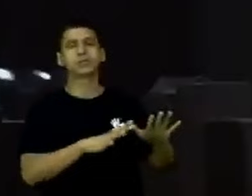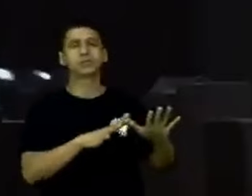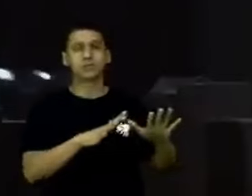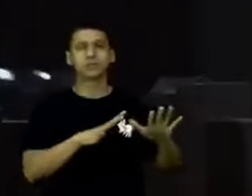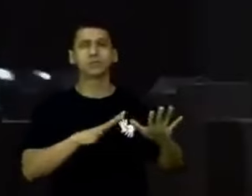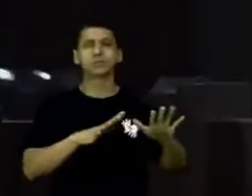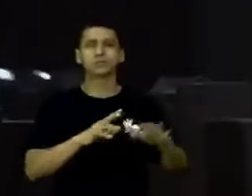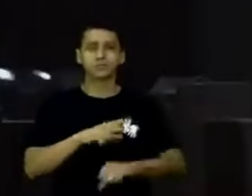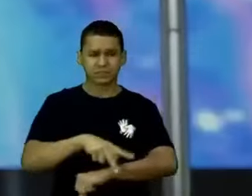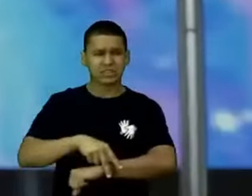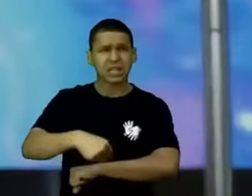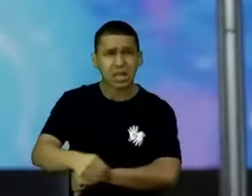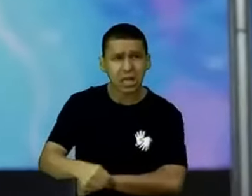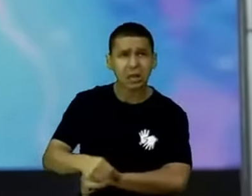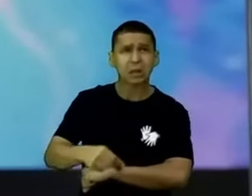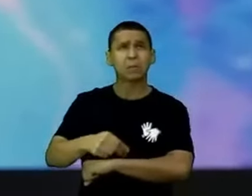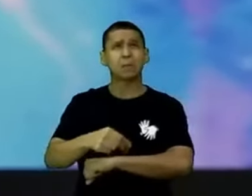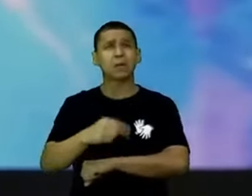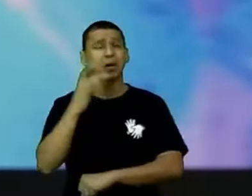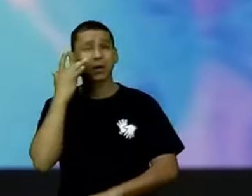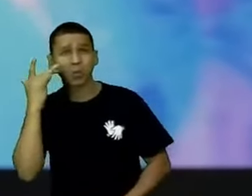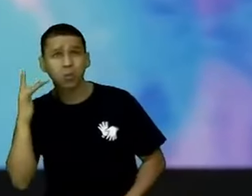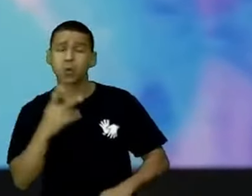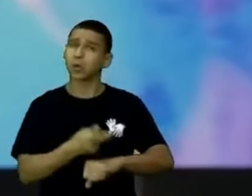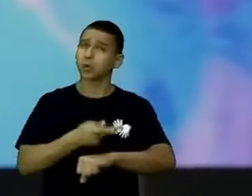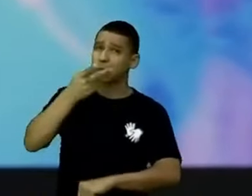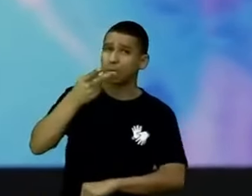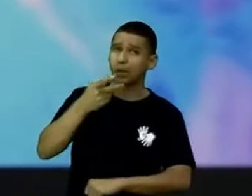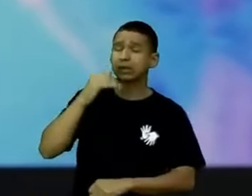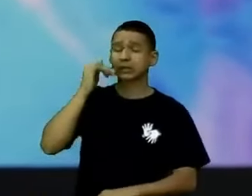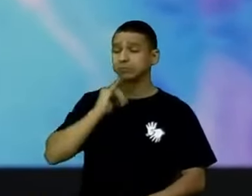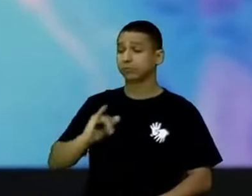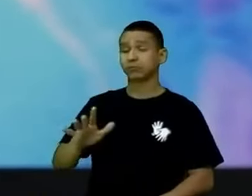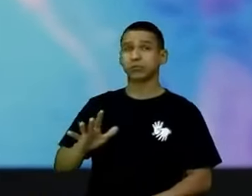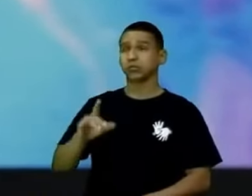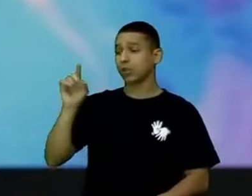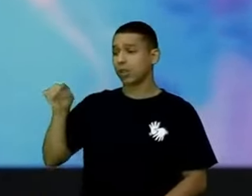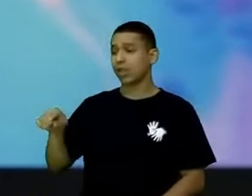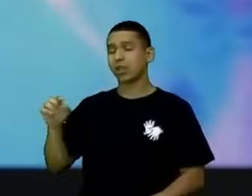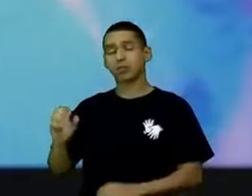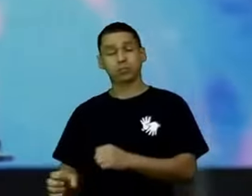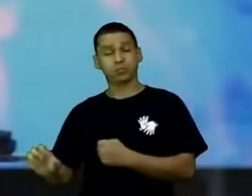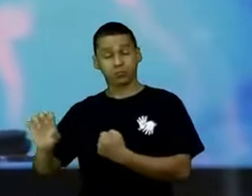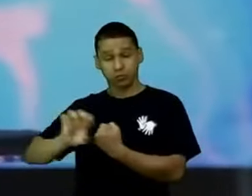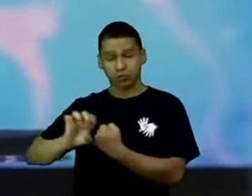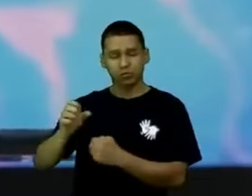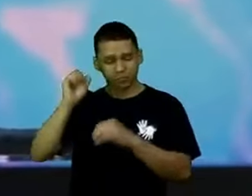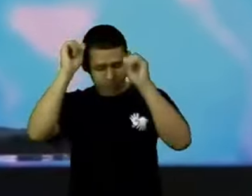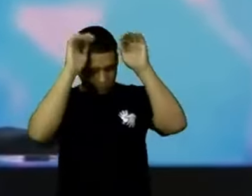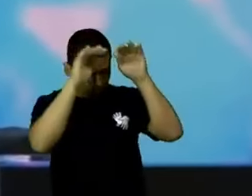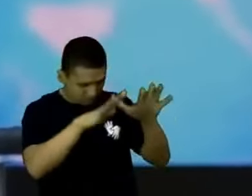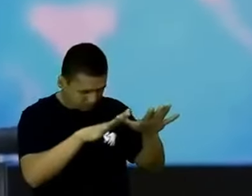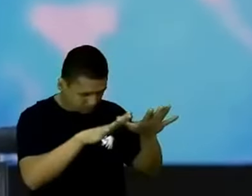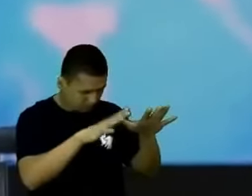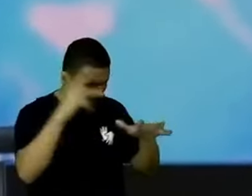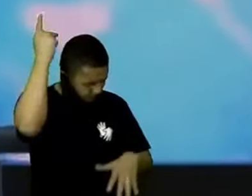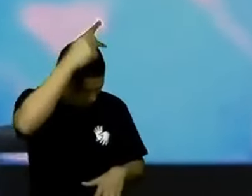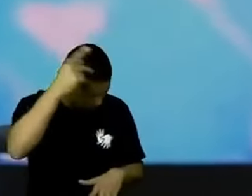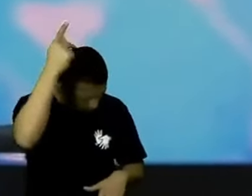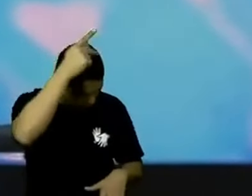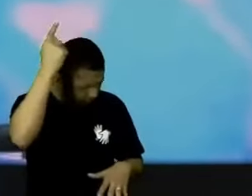Na mão com ouro, com prata, ele diz, ele vai vir, vai colocar a mão na minha cabeça, vai falar que ela abaixuba igual a